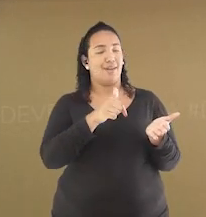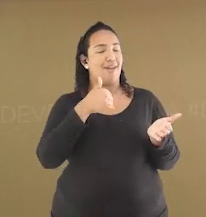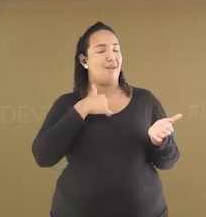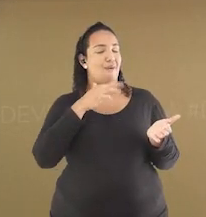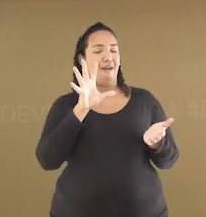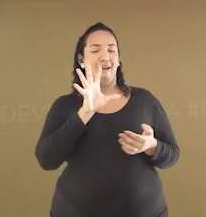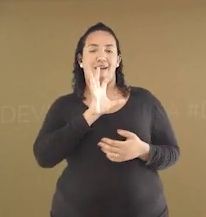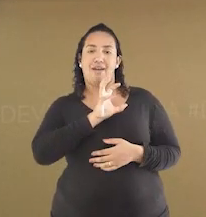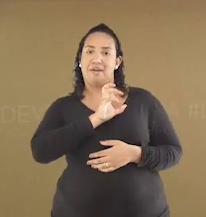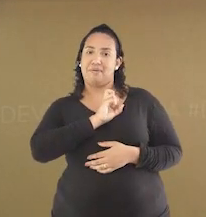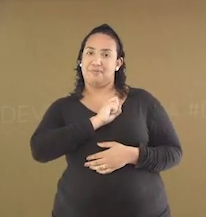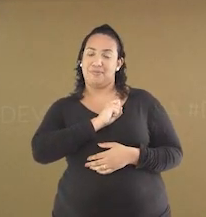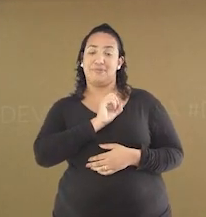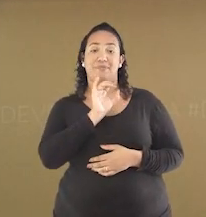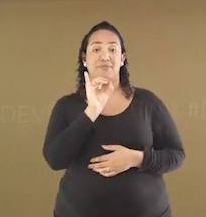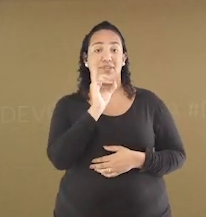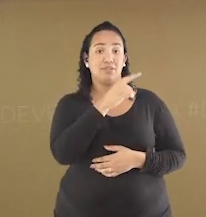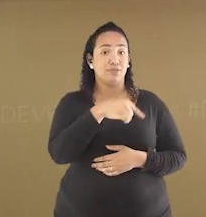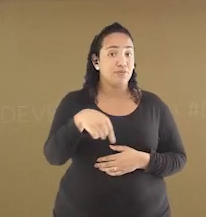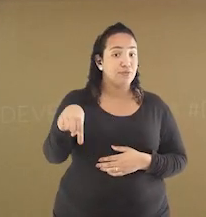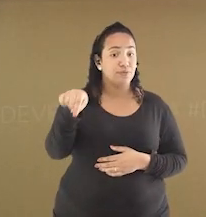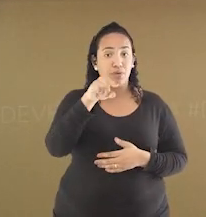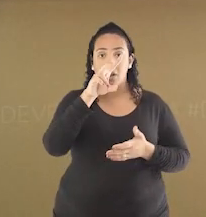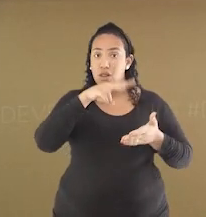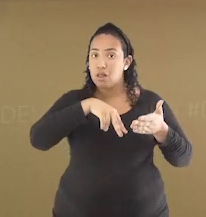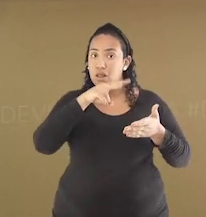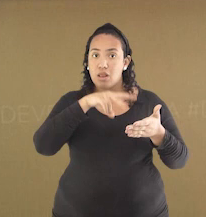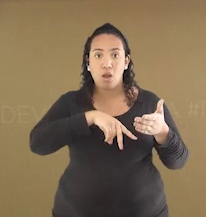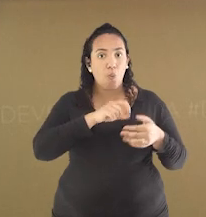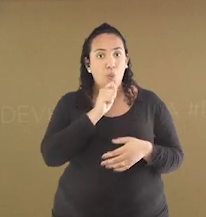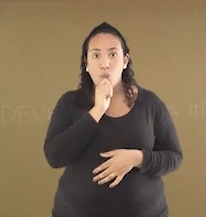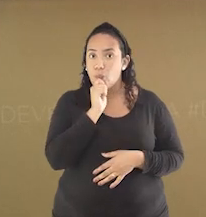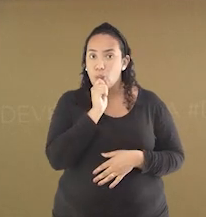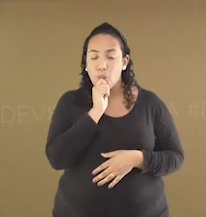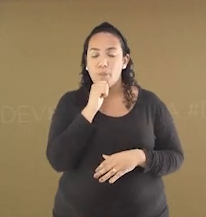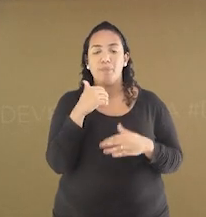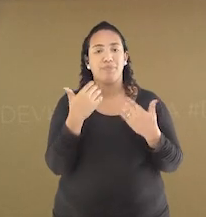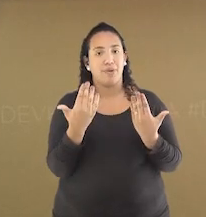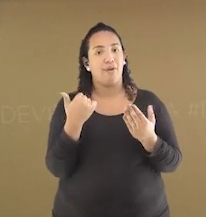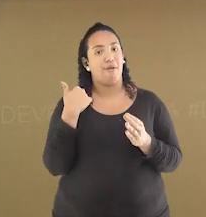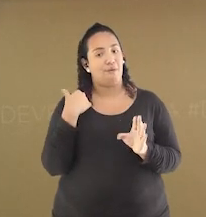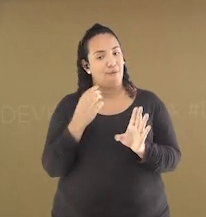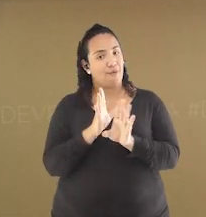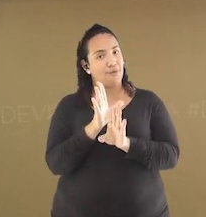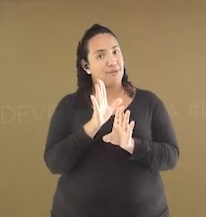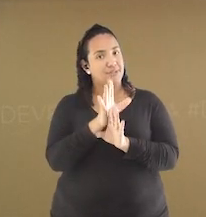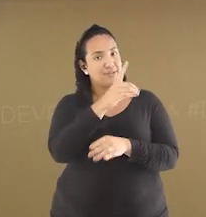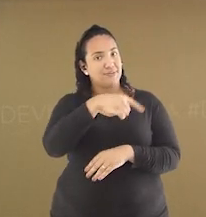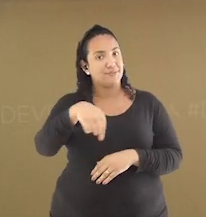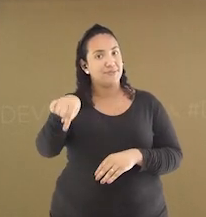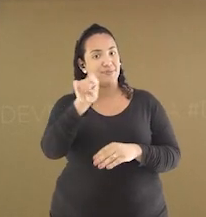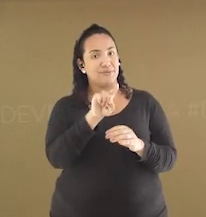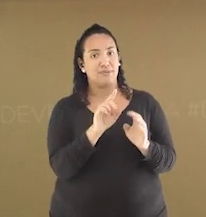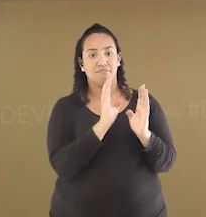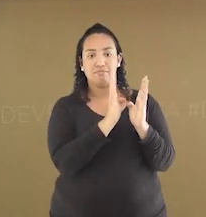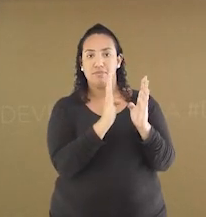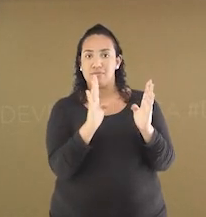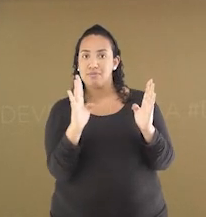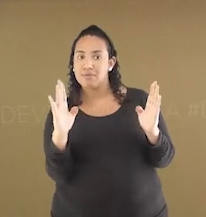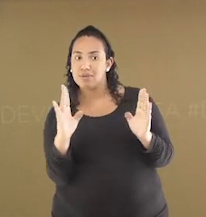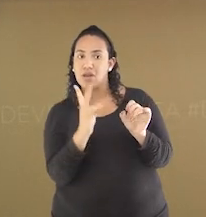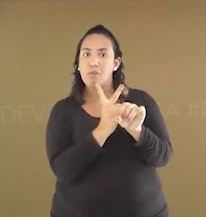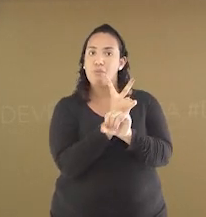livros preferidos. Se você ainda não leu, sugiro que você veja se tem na biblioteca da